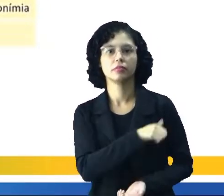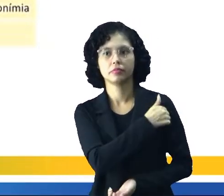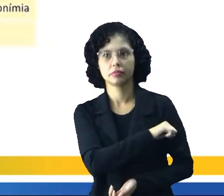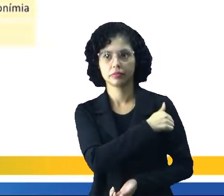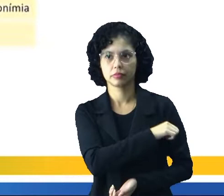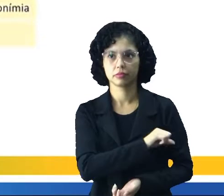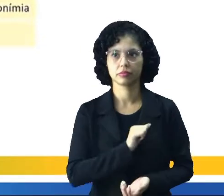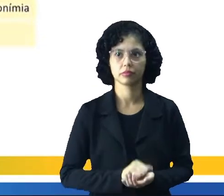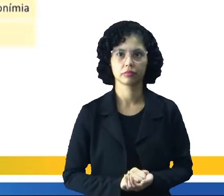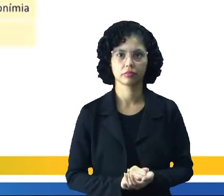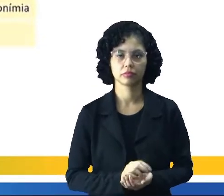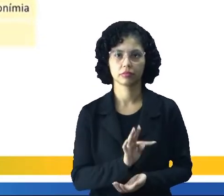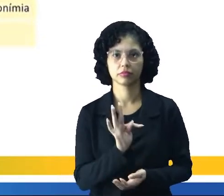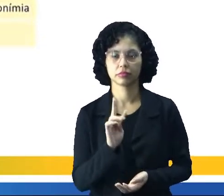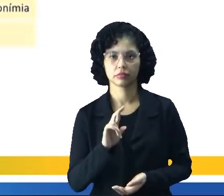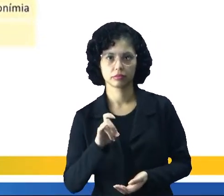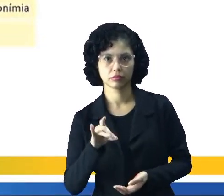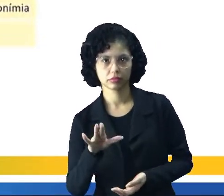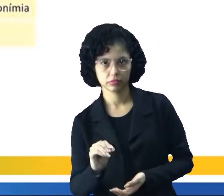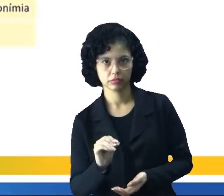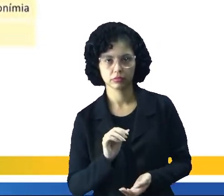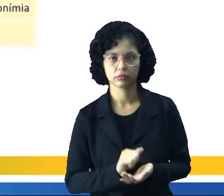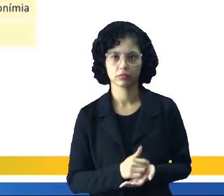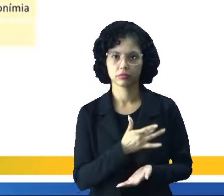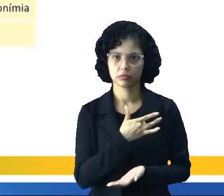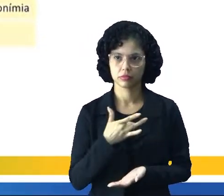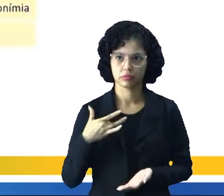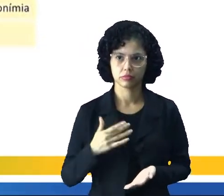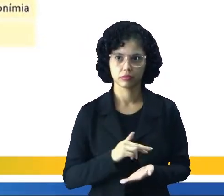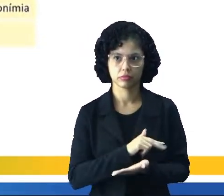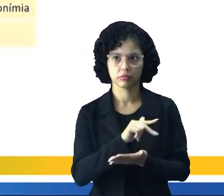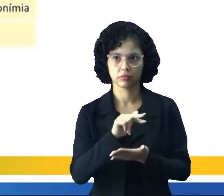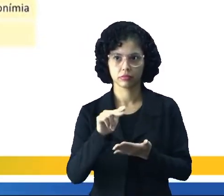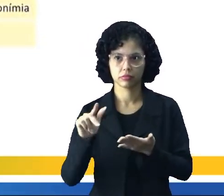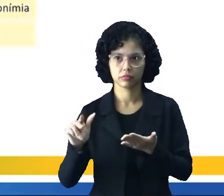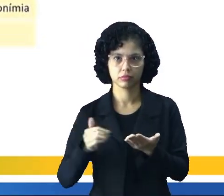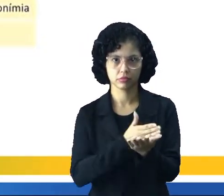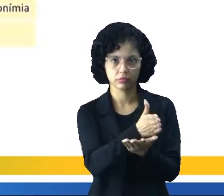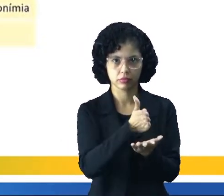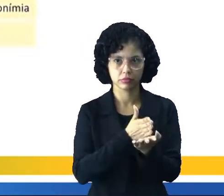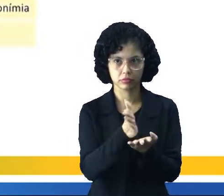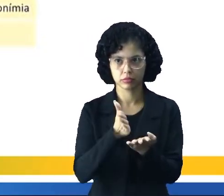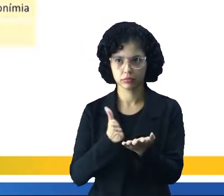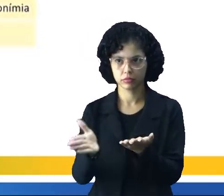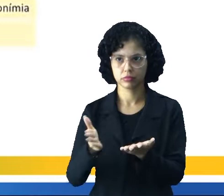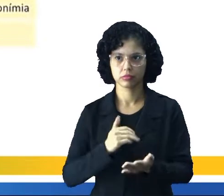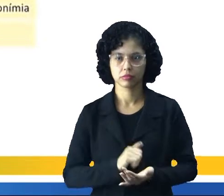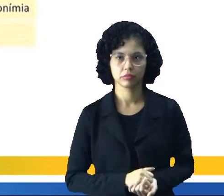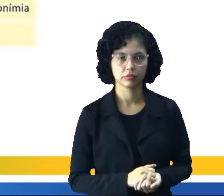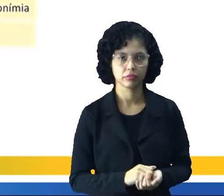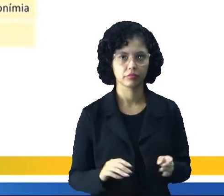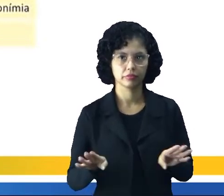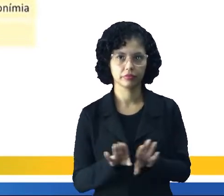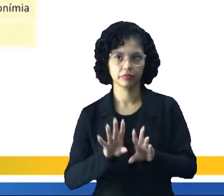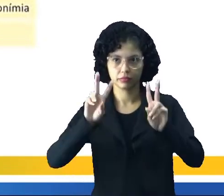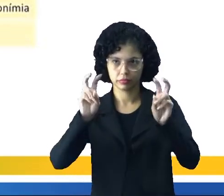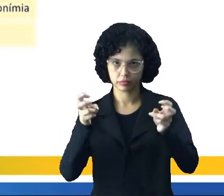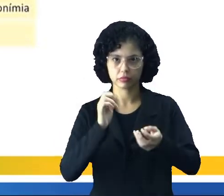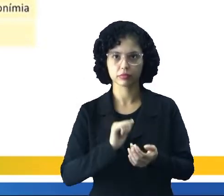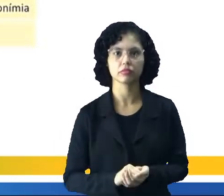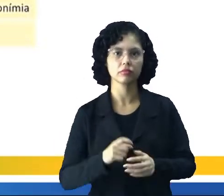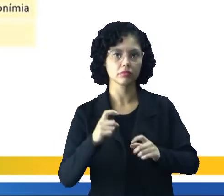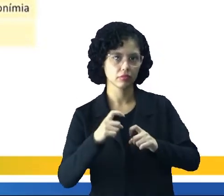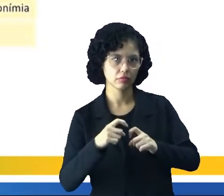enfermagem, técnico, saúde, e aí vai ramificando outros assuntos que remetem